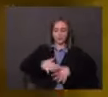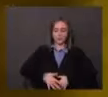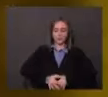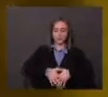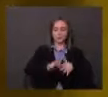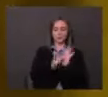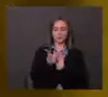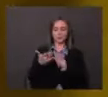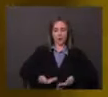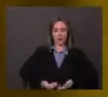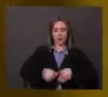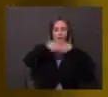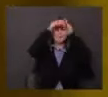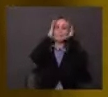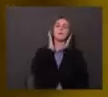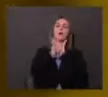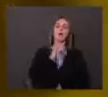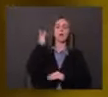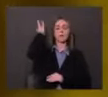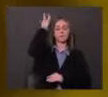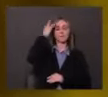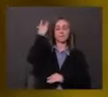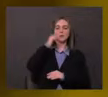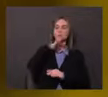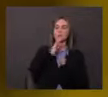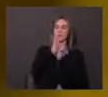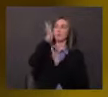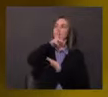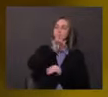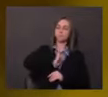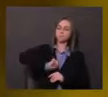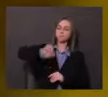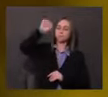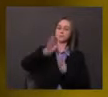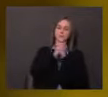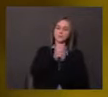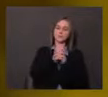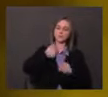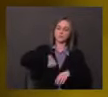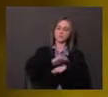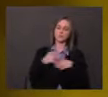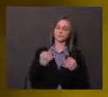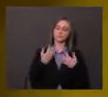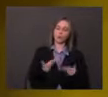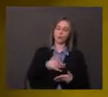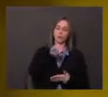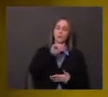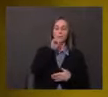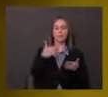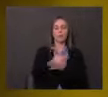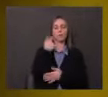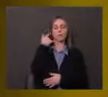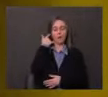béni. Santa Maria, Mãe de Deus, rogai por nós, pecadores, agora e na hora da nossa morte.